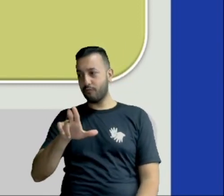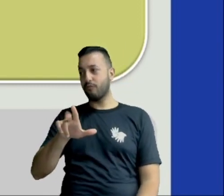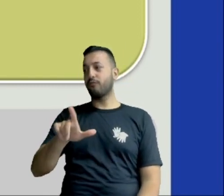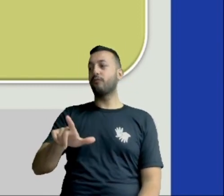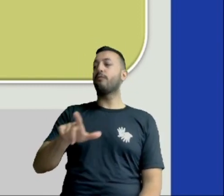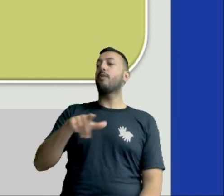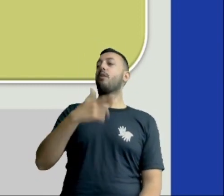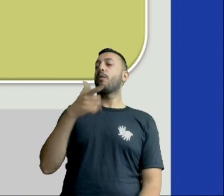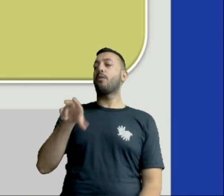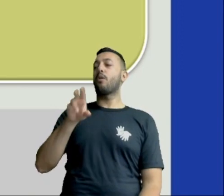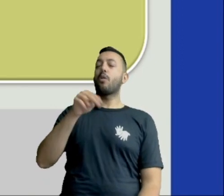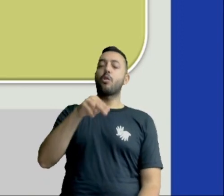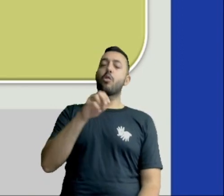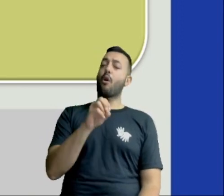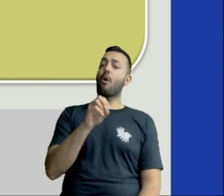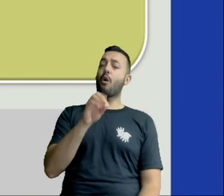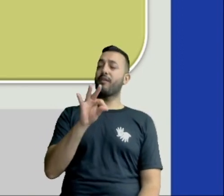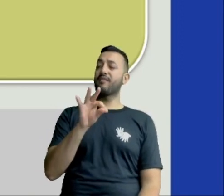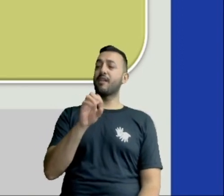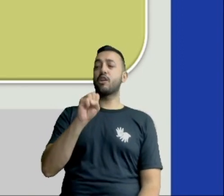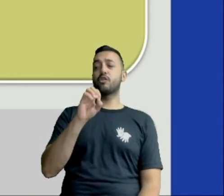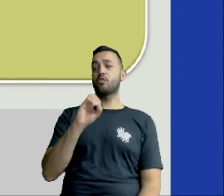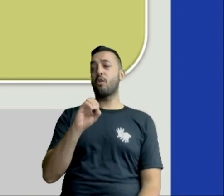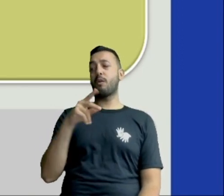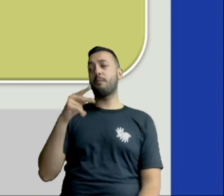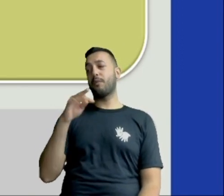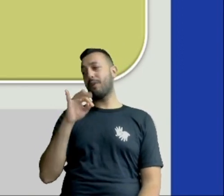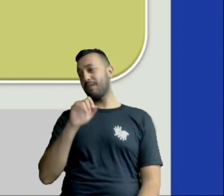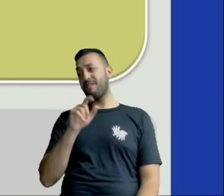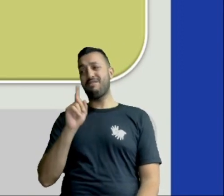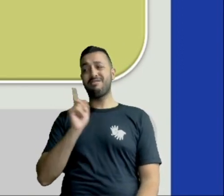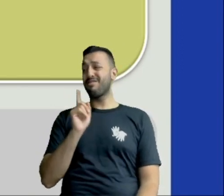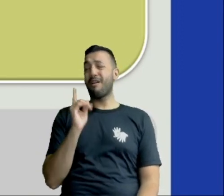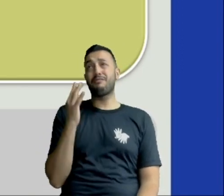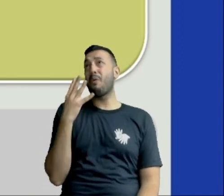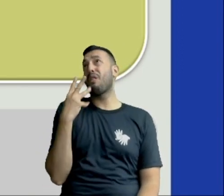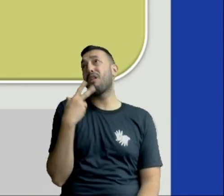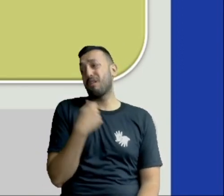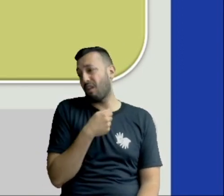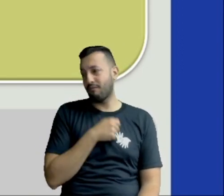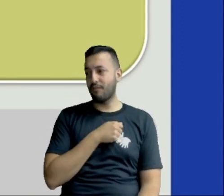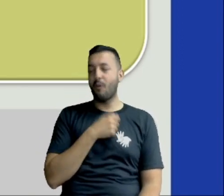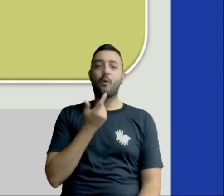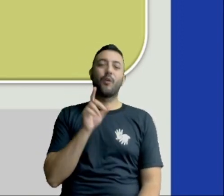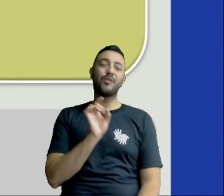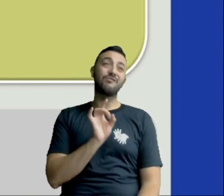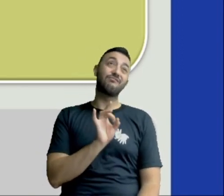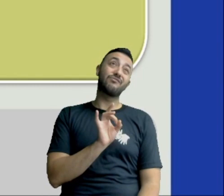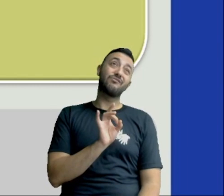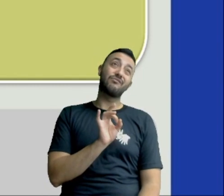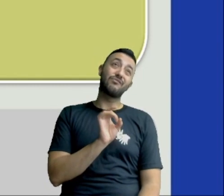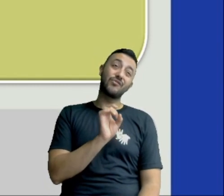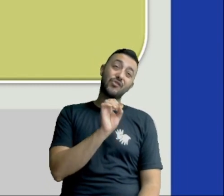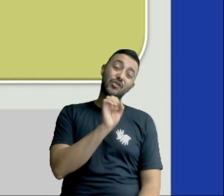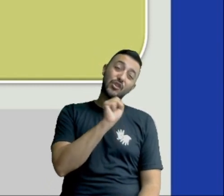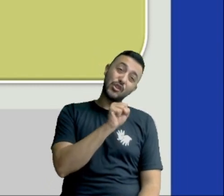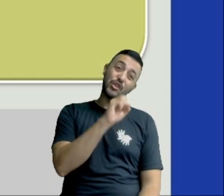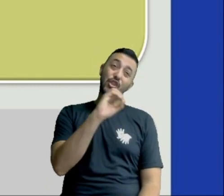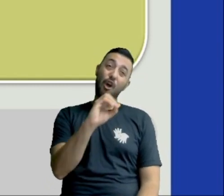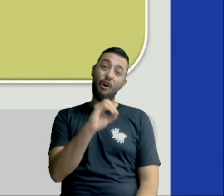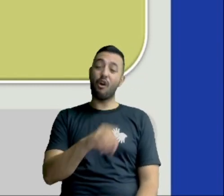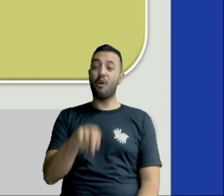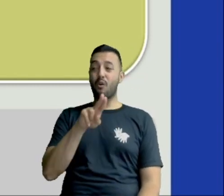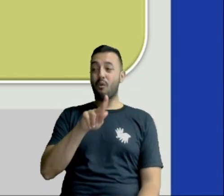pretty. Não tão linda. E so ugly. Quando a gente quer dar intensidade ao feio. Tão feio.